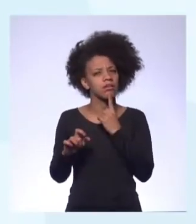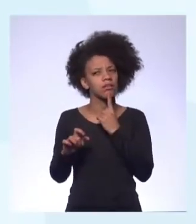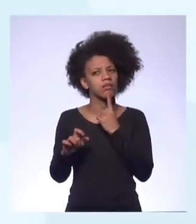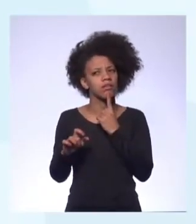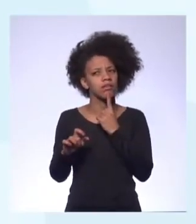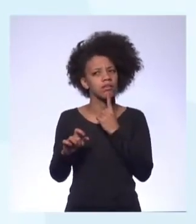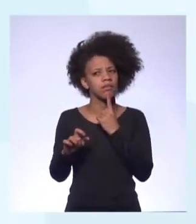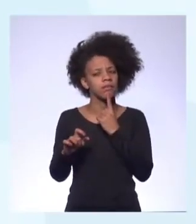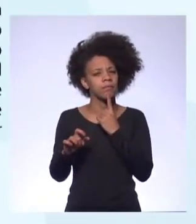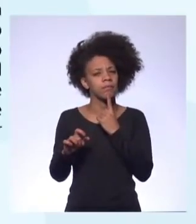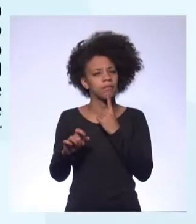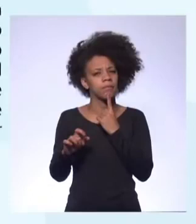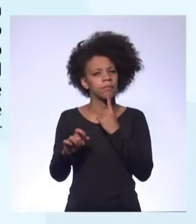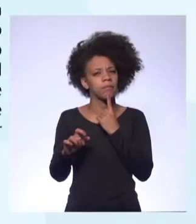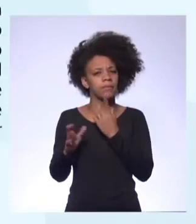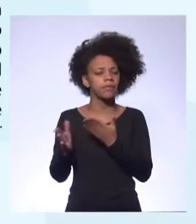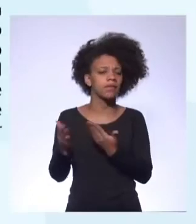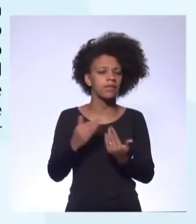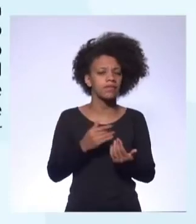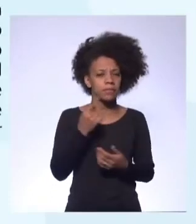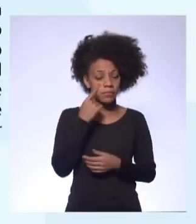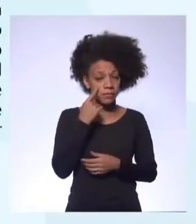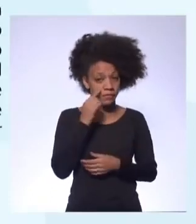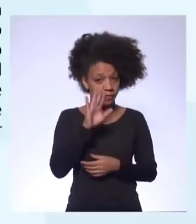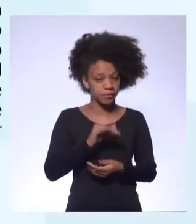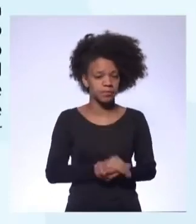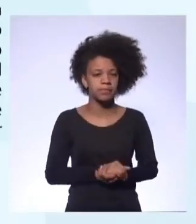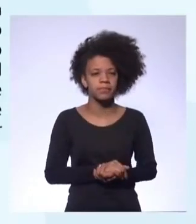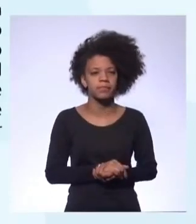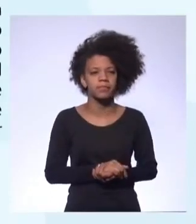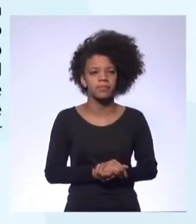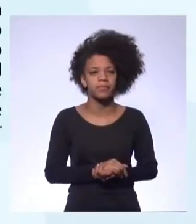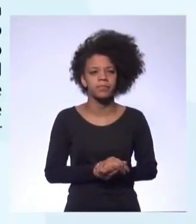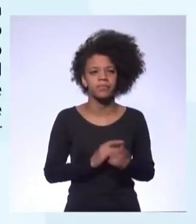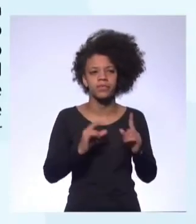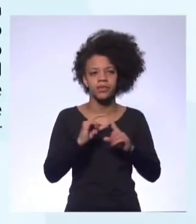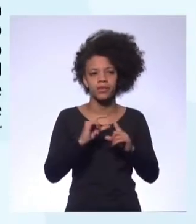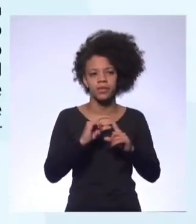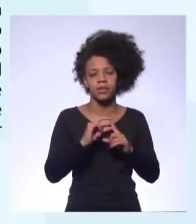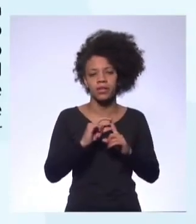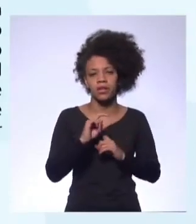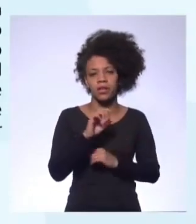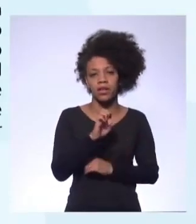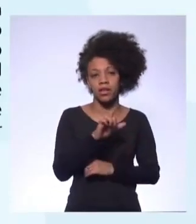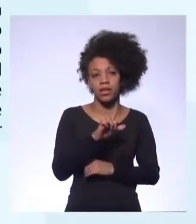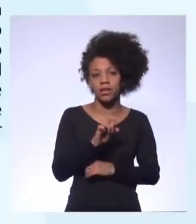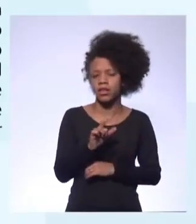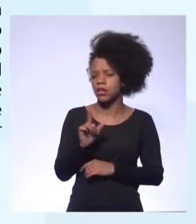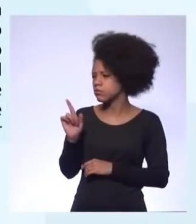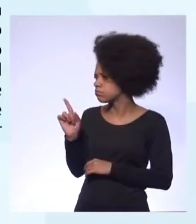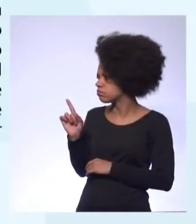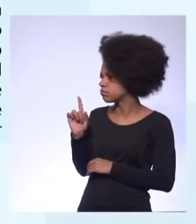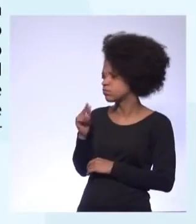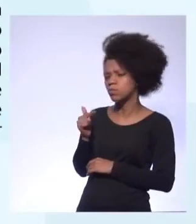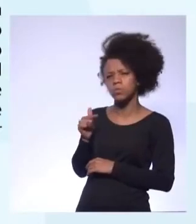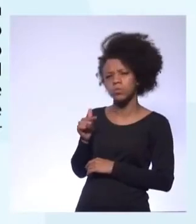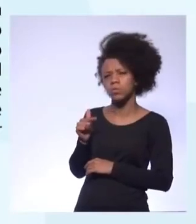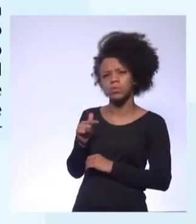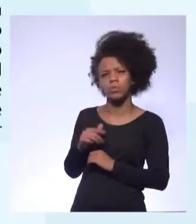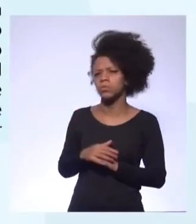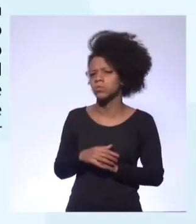ele? Bora lá na frente. A palavra ele não está grafada ali, né?